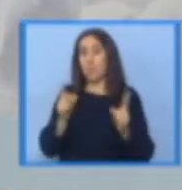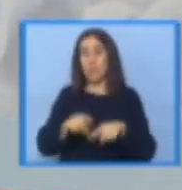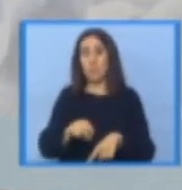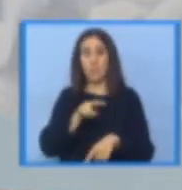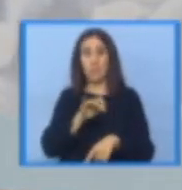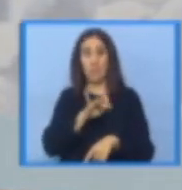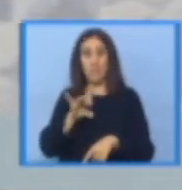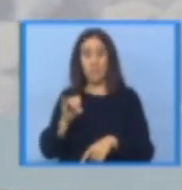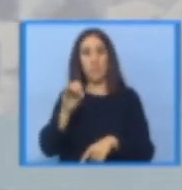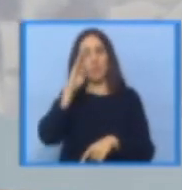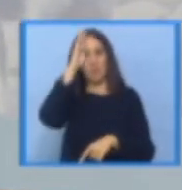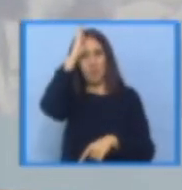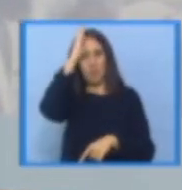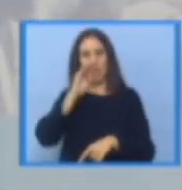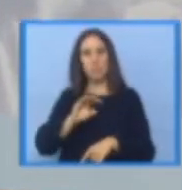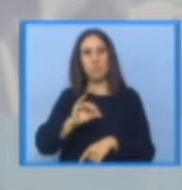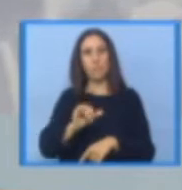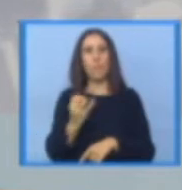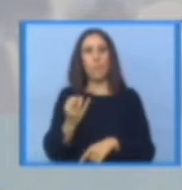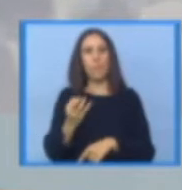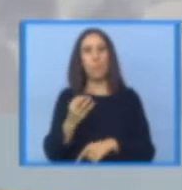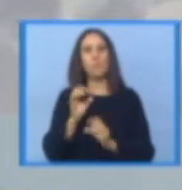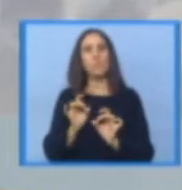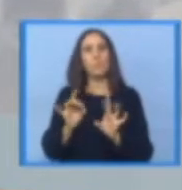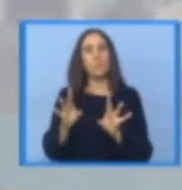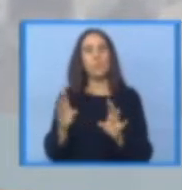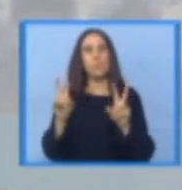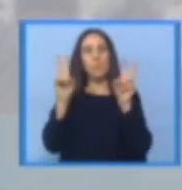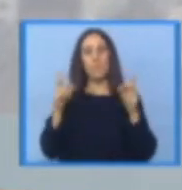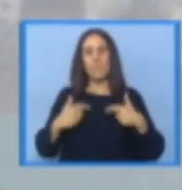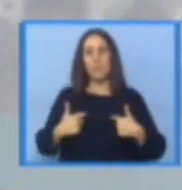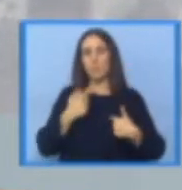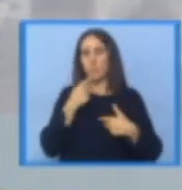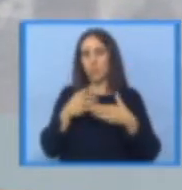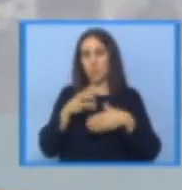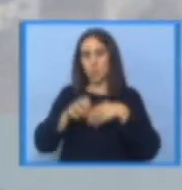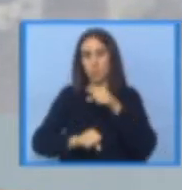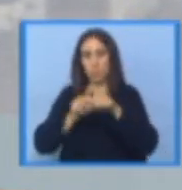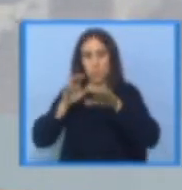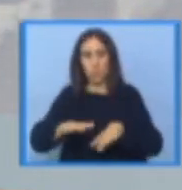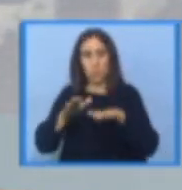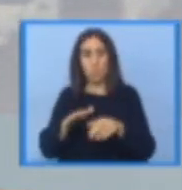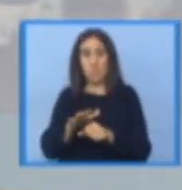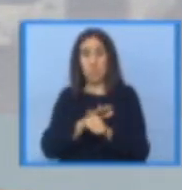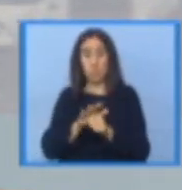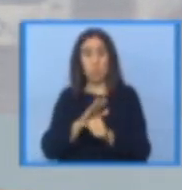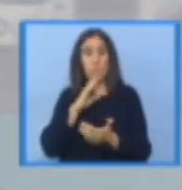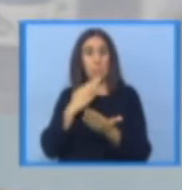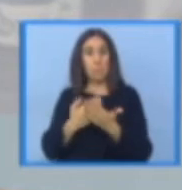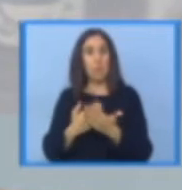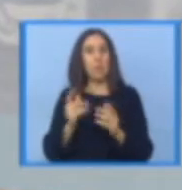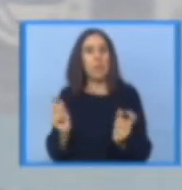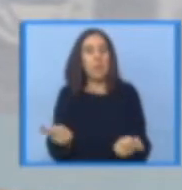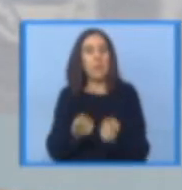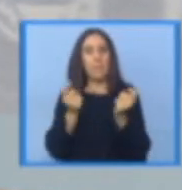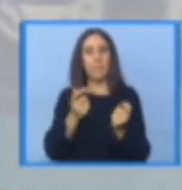Nínive, uma região do Iraque, de onde tinham sido expulsos pelo autoproclamado Estado Islâmico. É uma situação que motiva uma